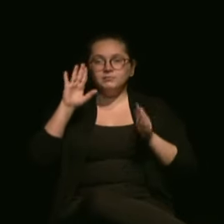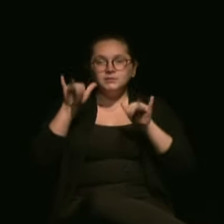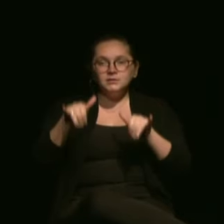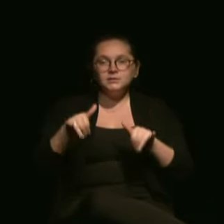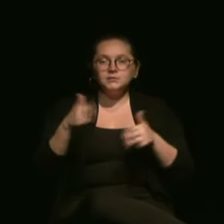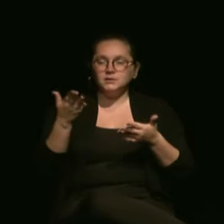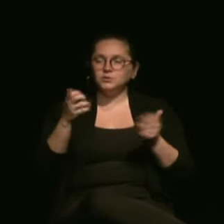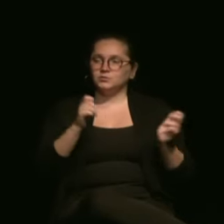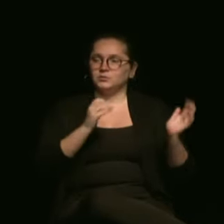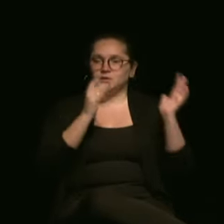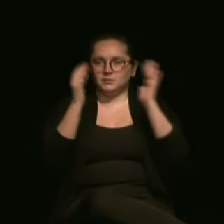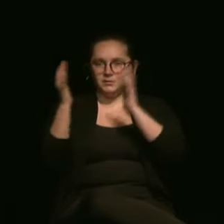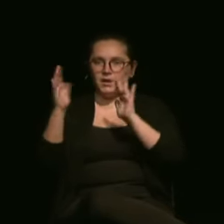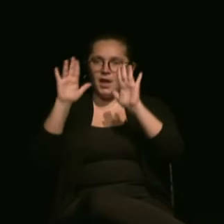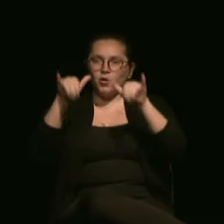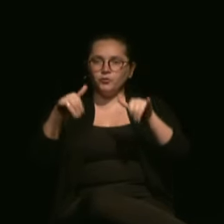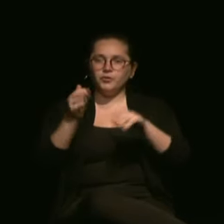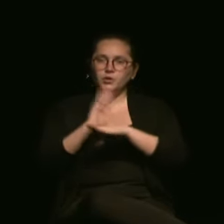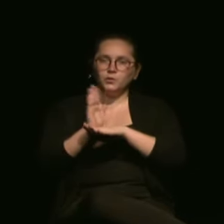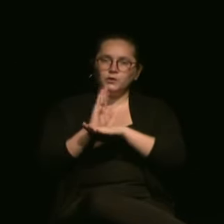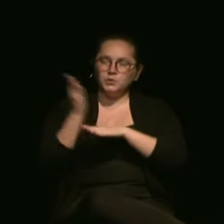Moscou.